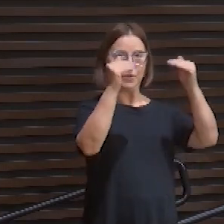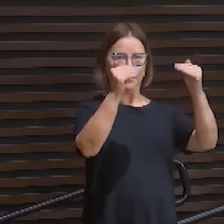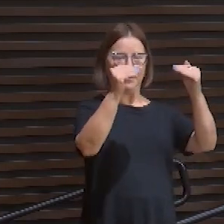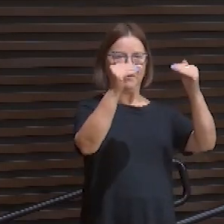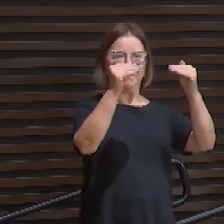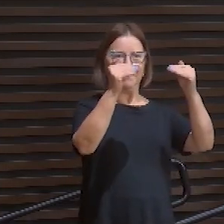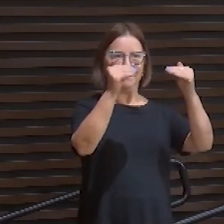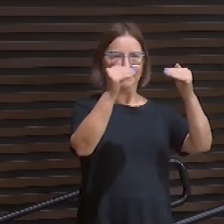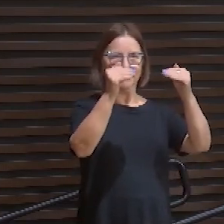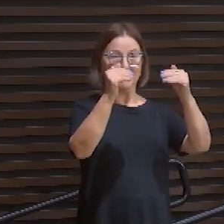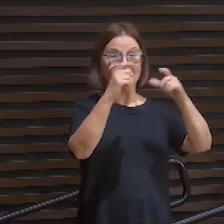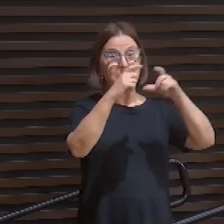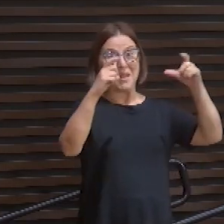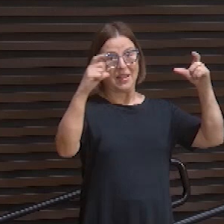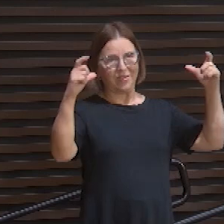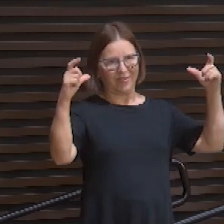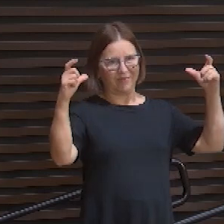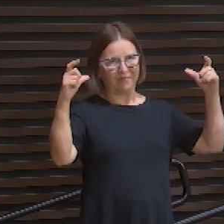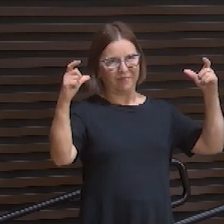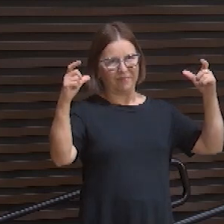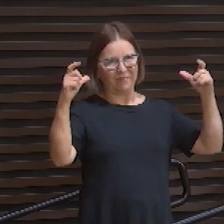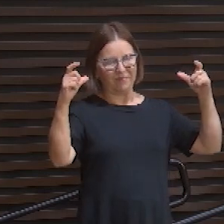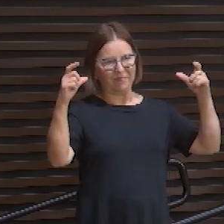superiores, maiores,